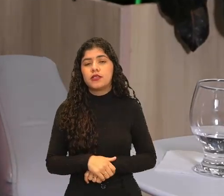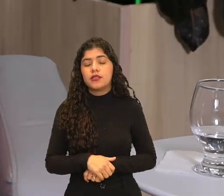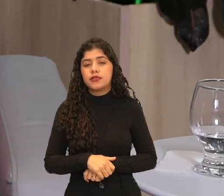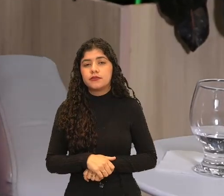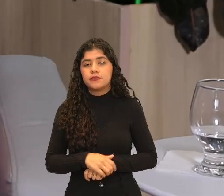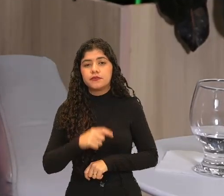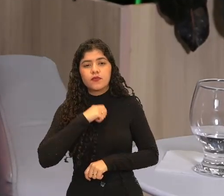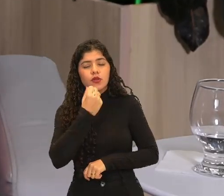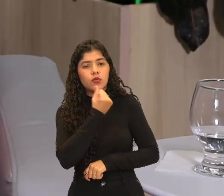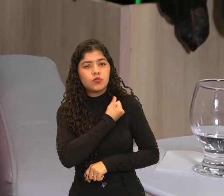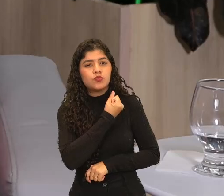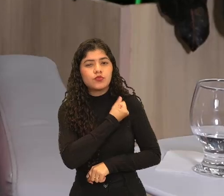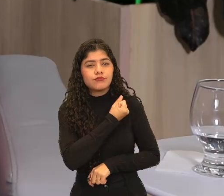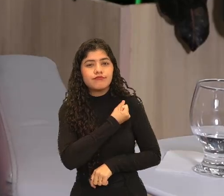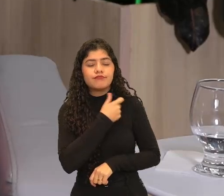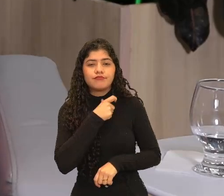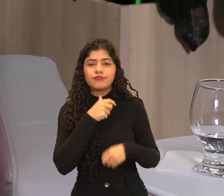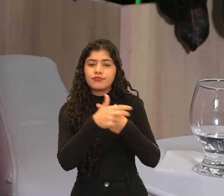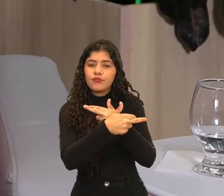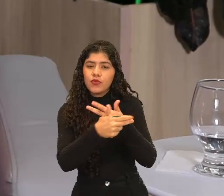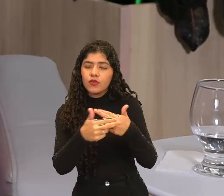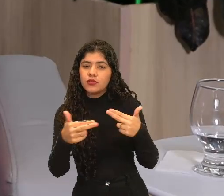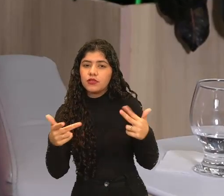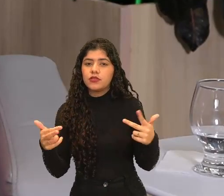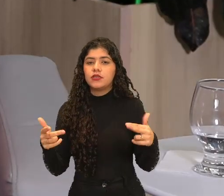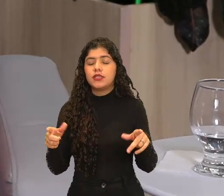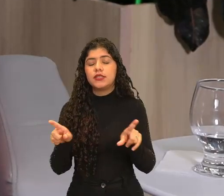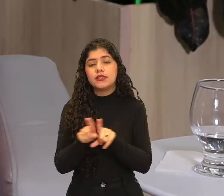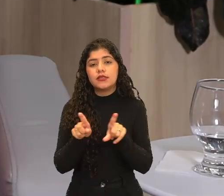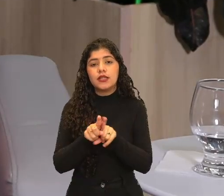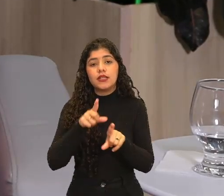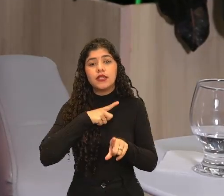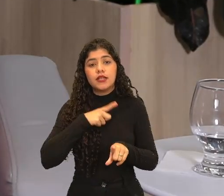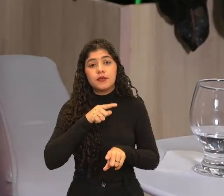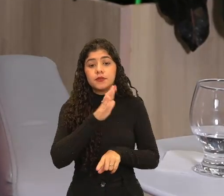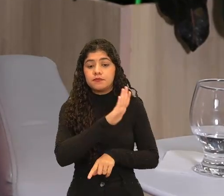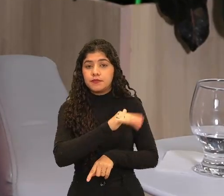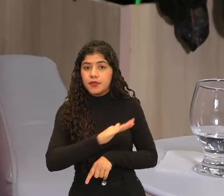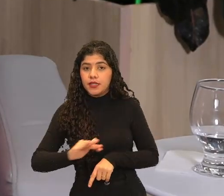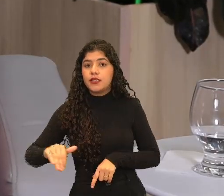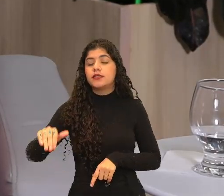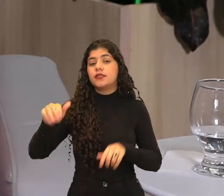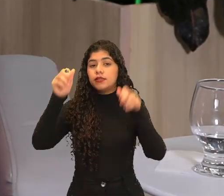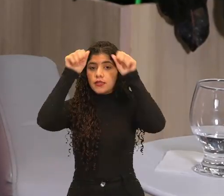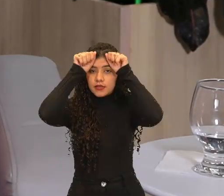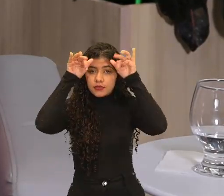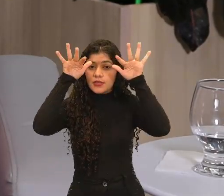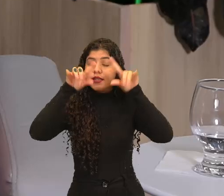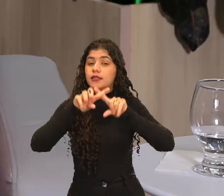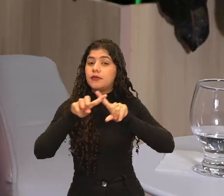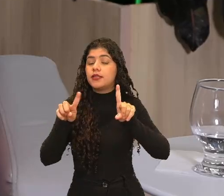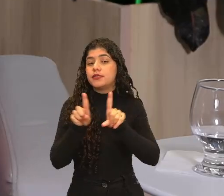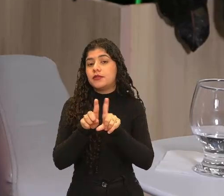pelo número de casos, né, e também crianças com TEA. Mas